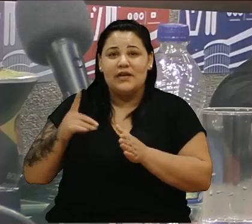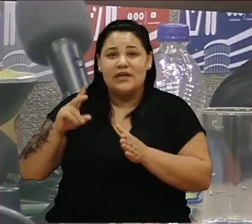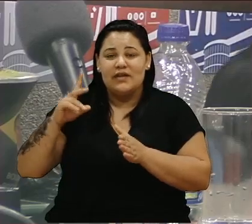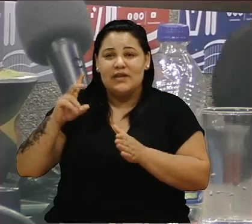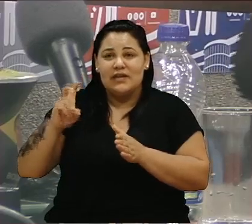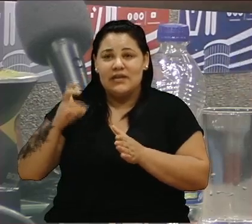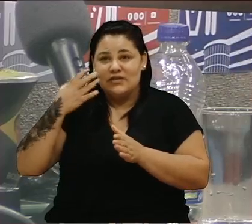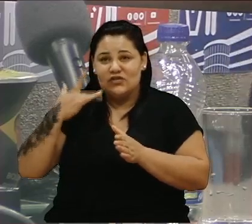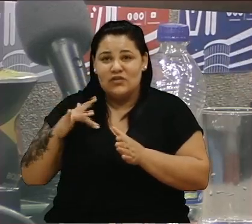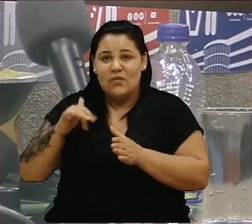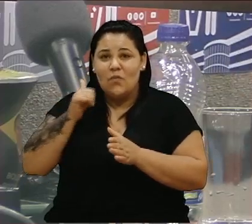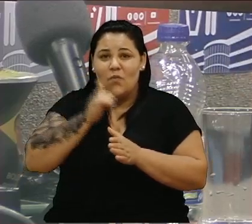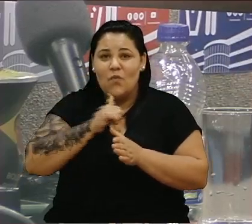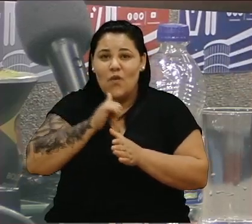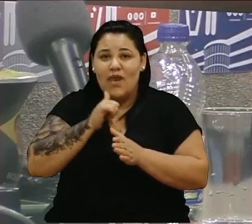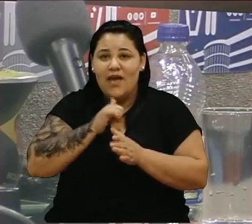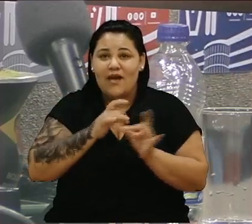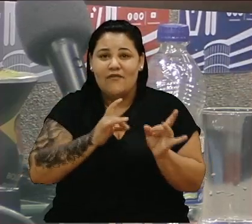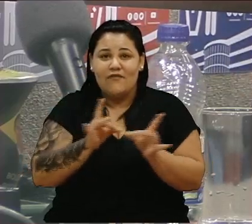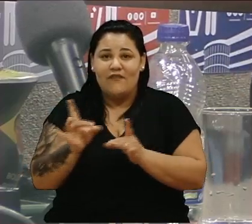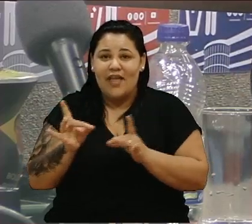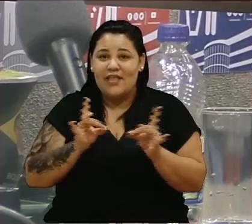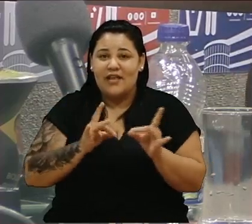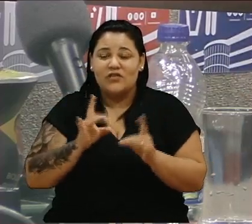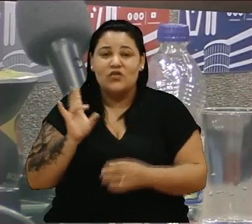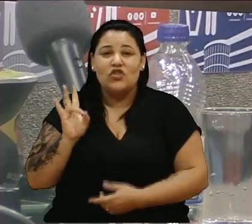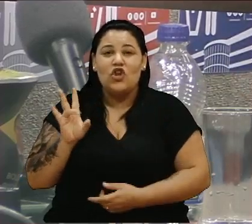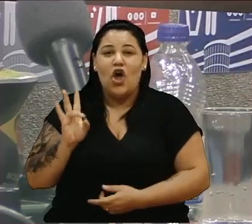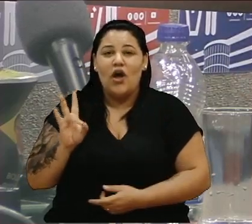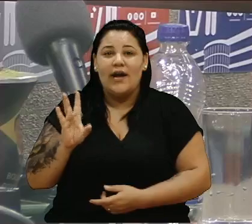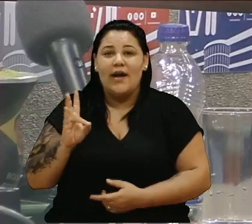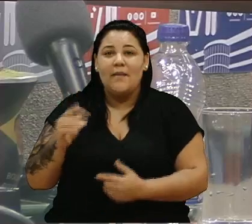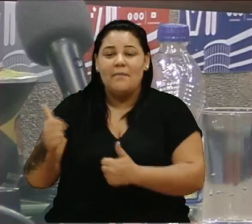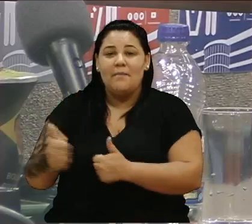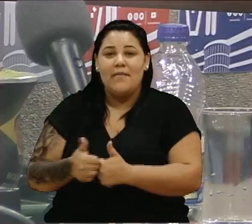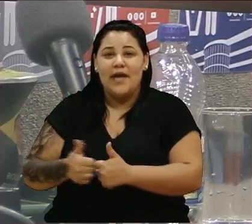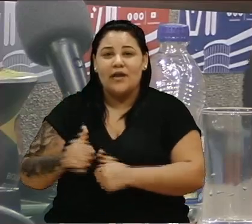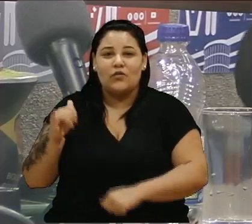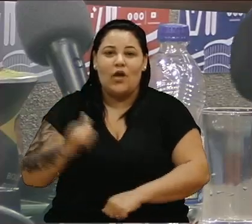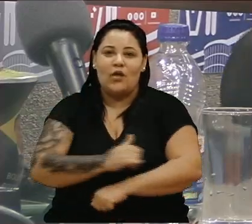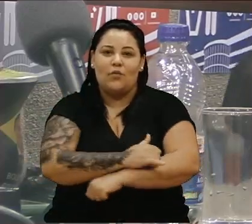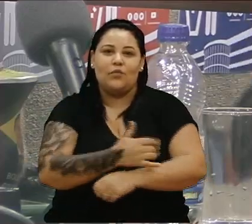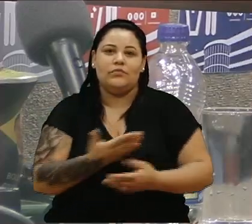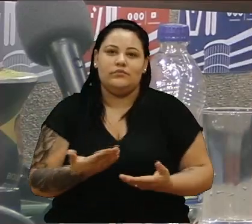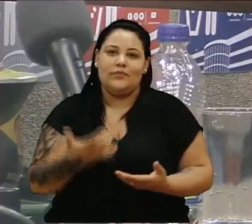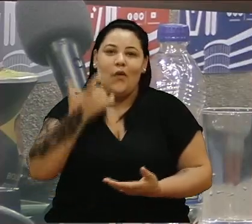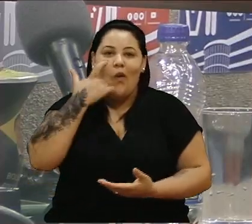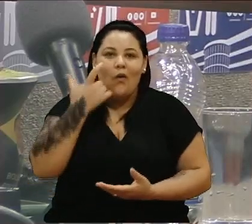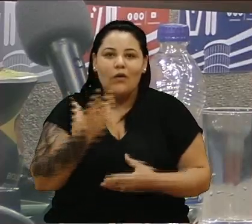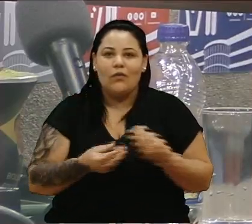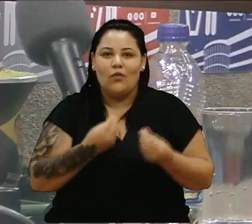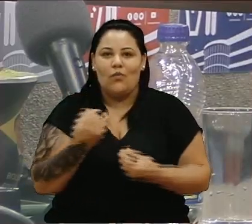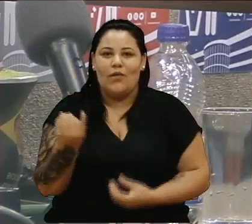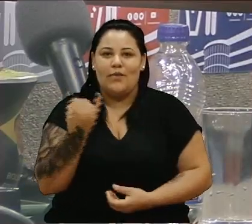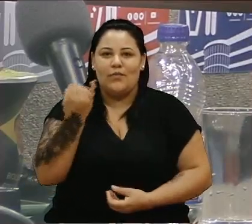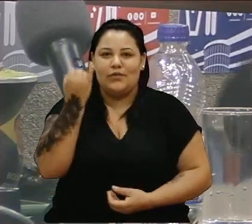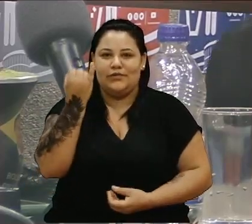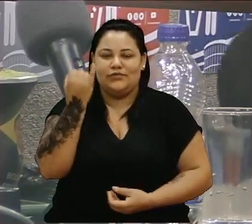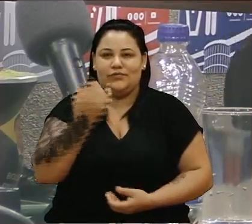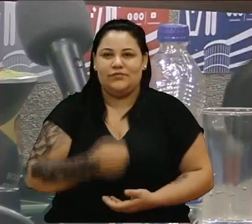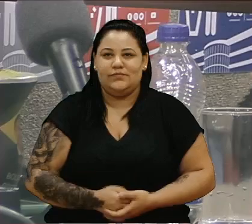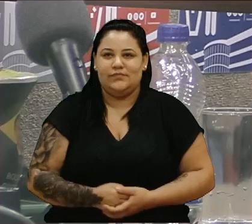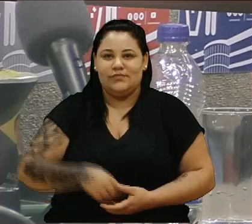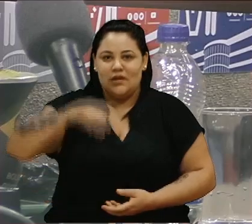traficando drogas no entorno do hospital, do aeroporto. Então, olha a importância da nossa Guarda Municipal.